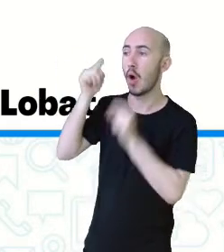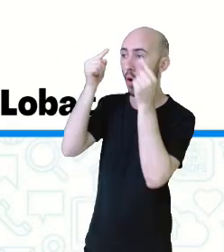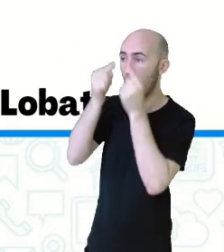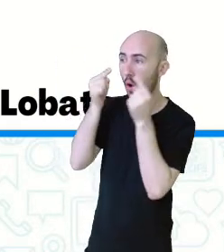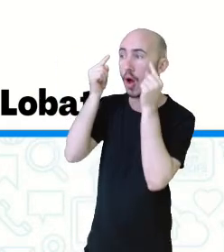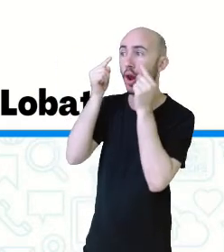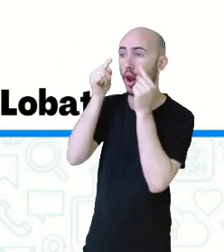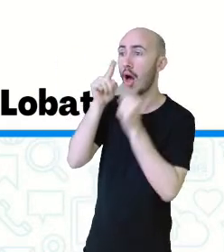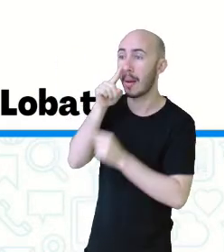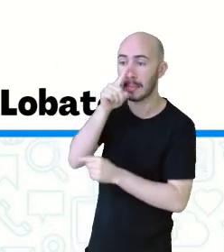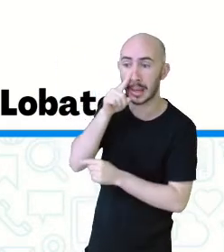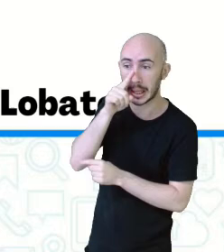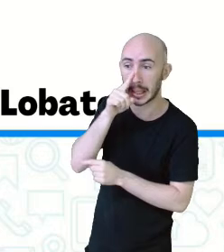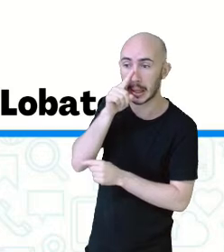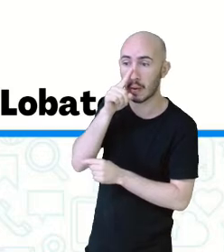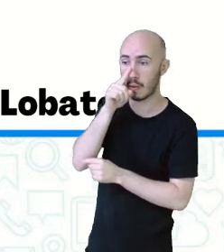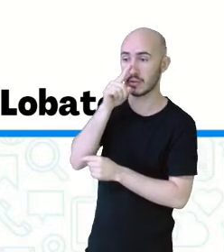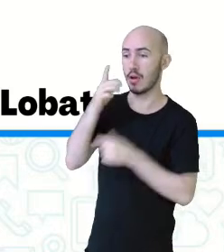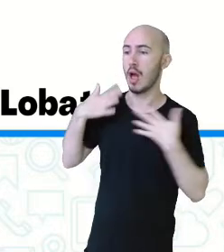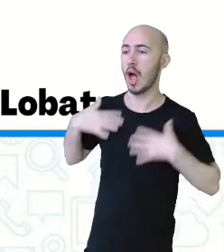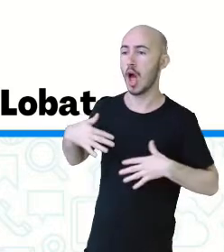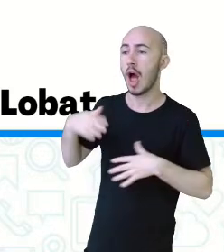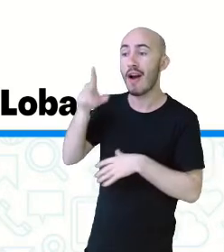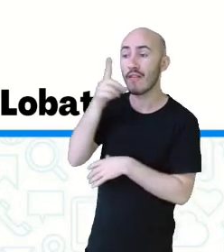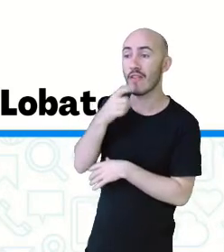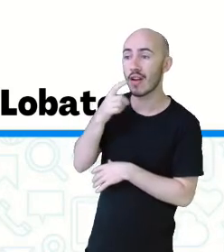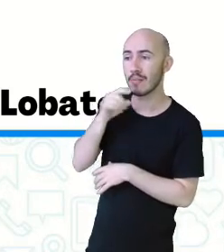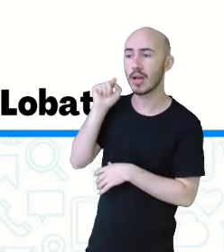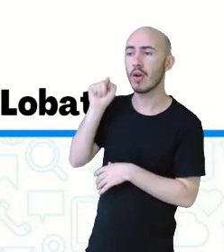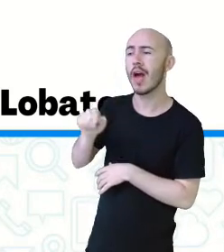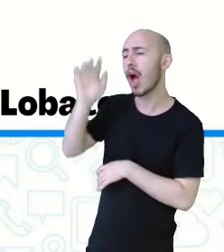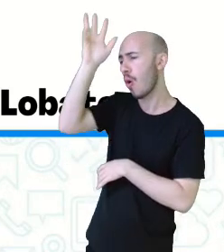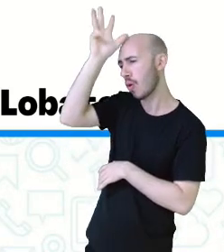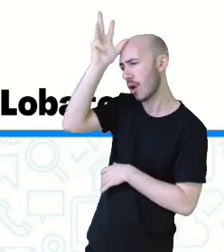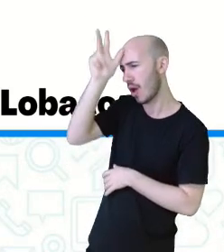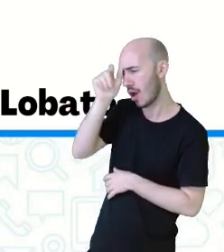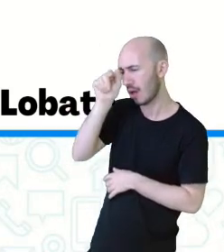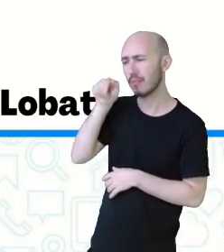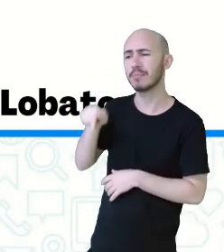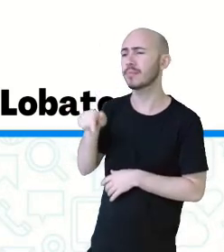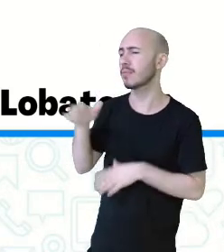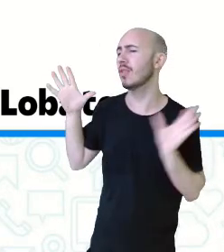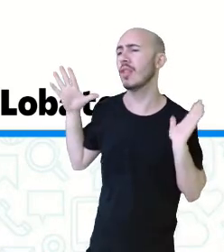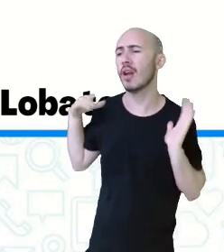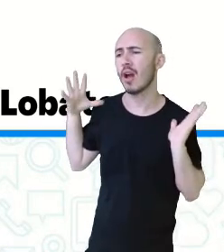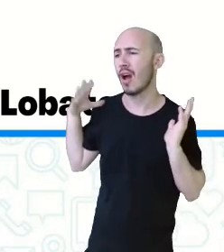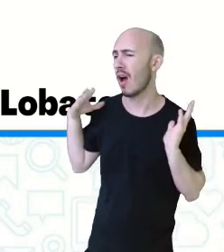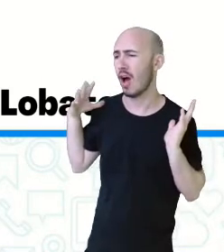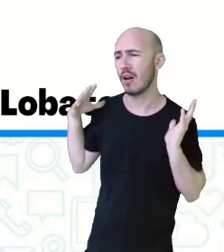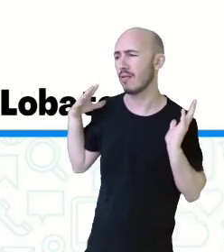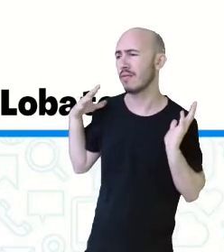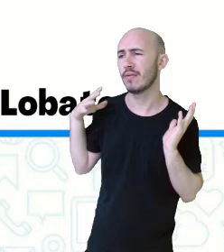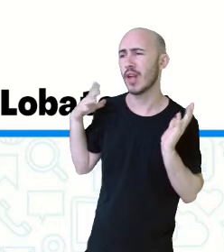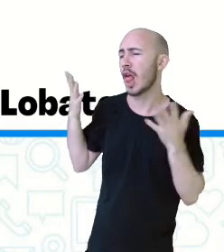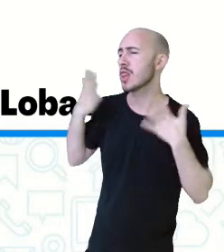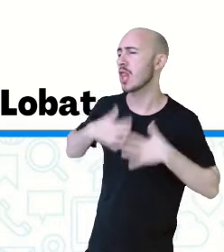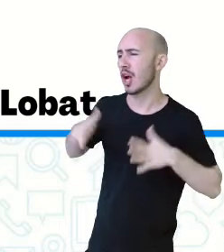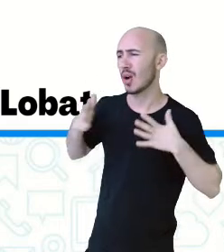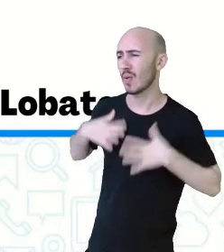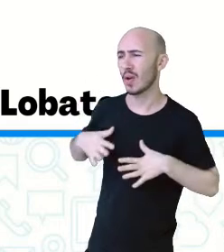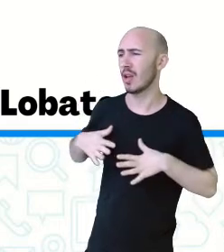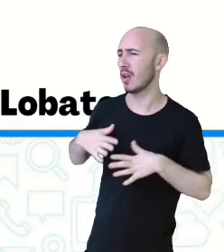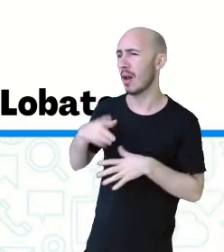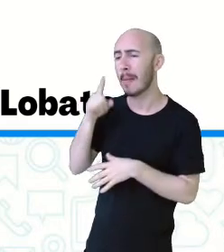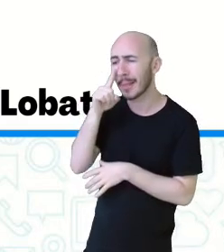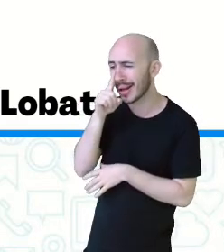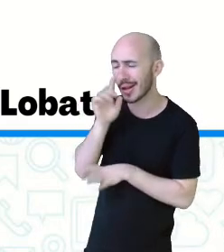e crista rubra, filhinho, é o galo, uma ave que nunca nos fez mal. As